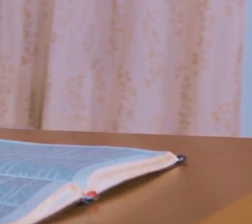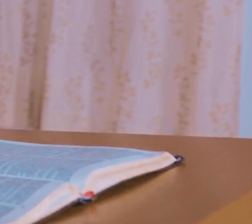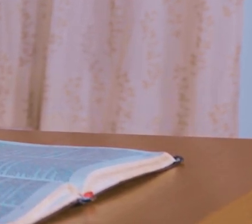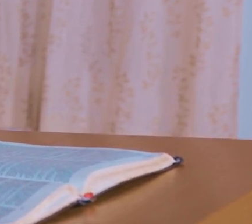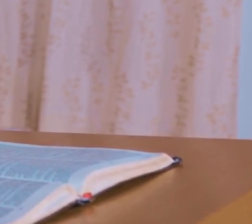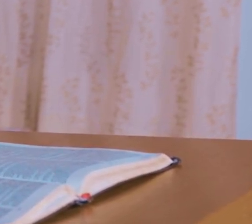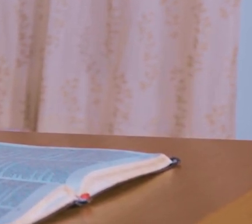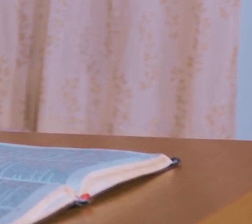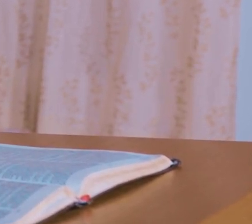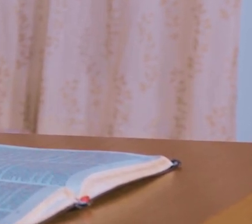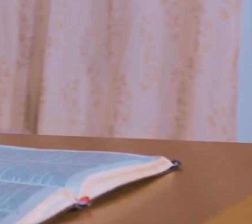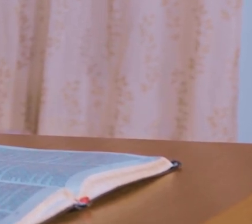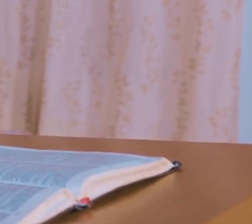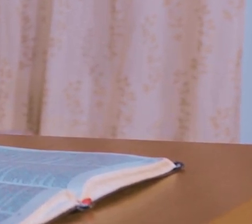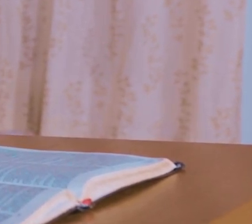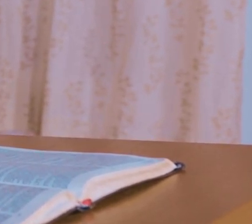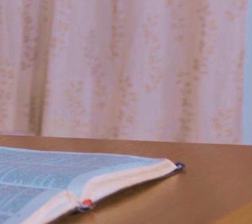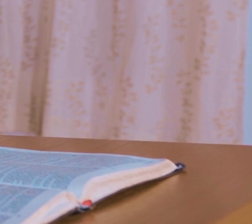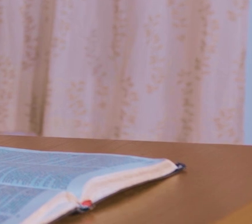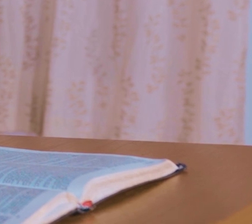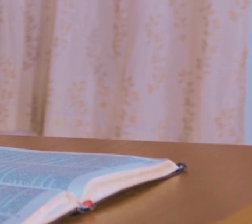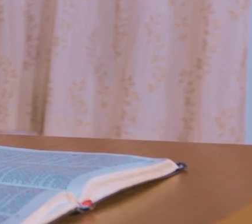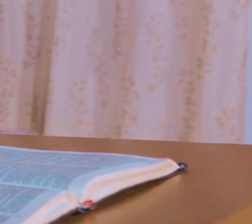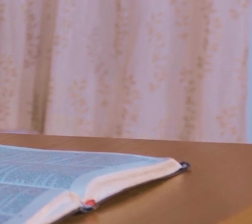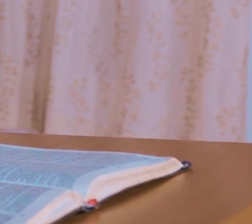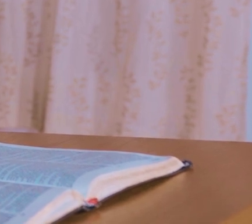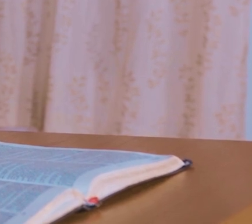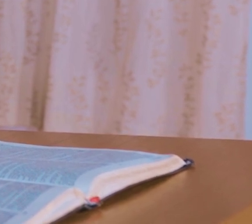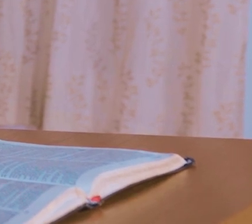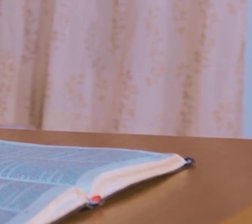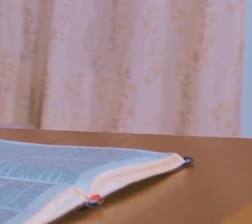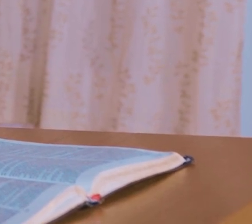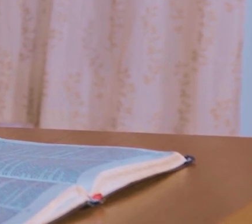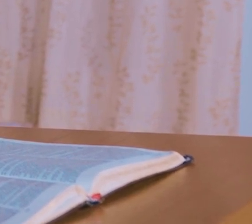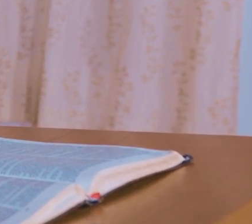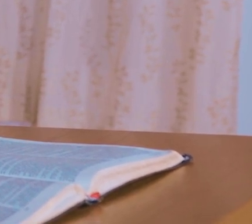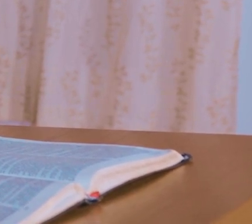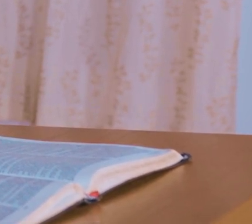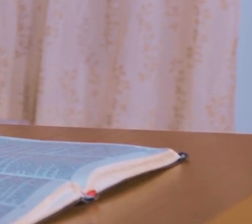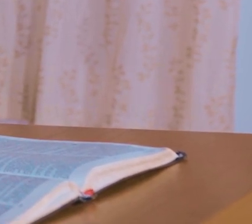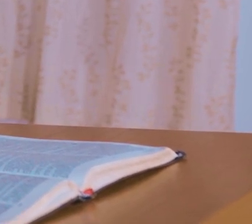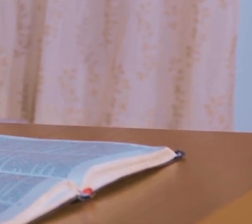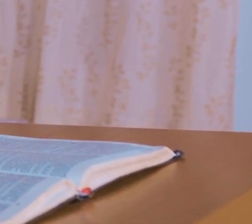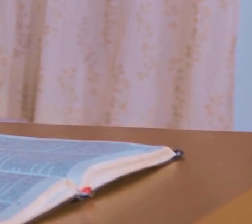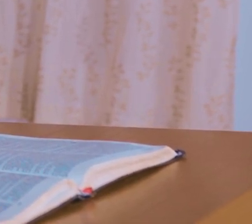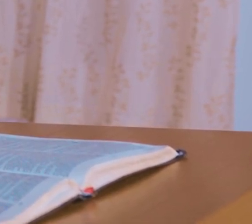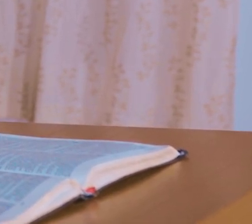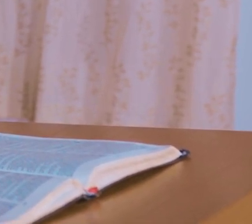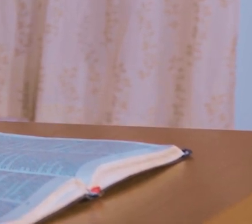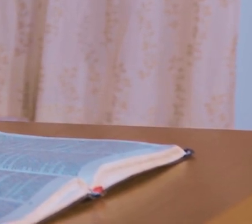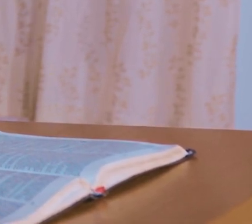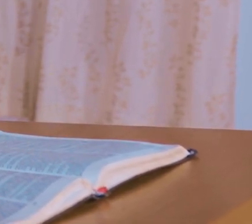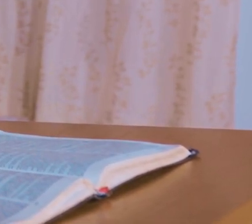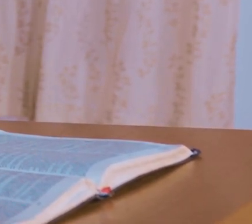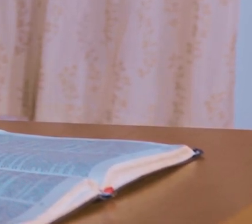familiares. Deixe o seu like, se inscreva no canal para receber todas as mensagens que